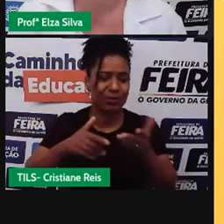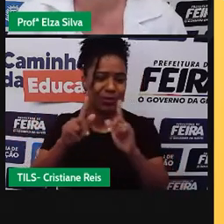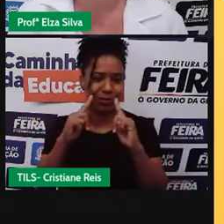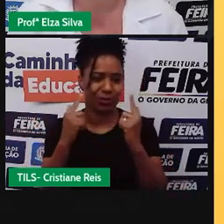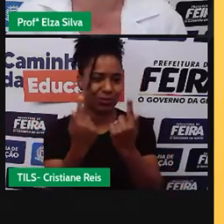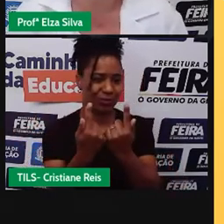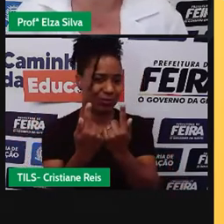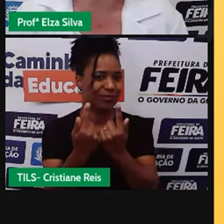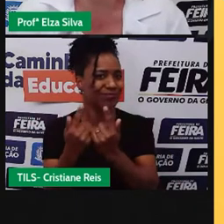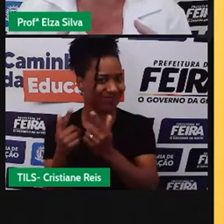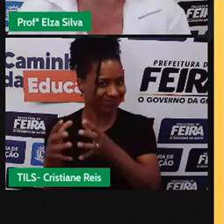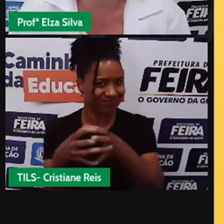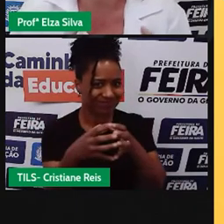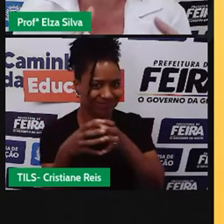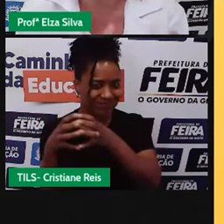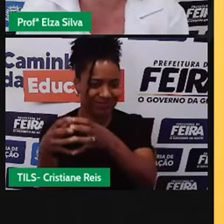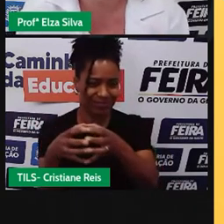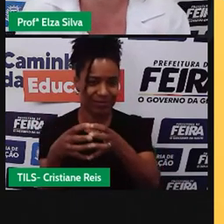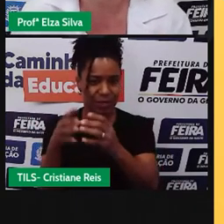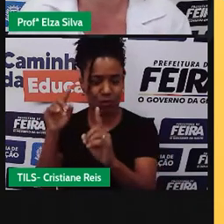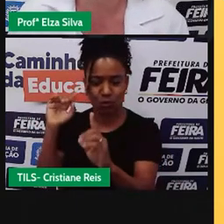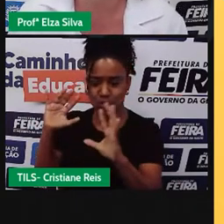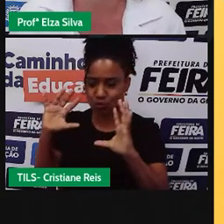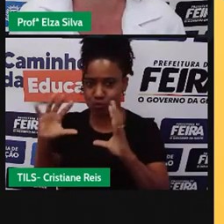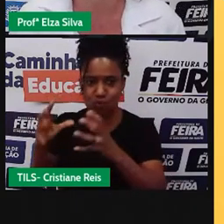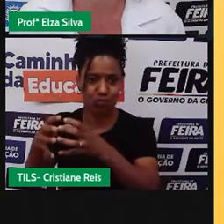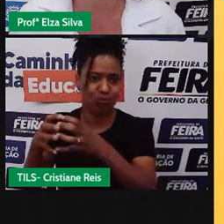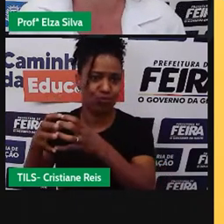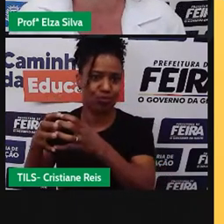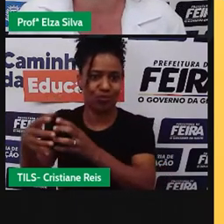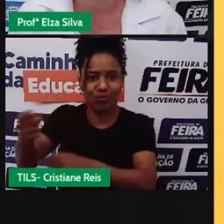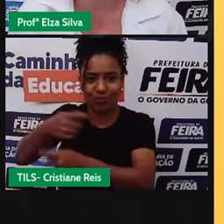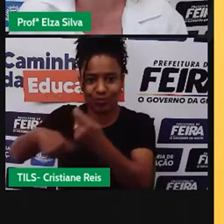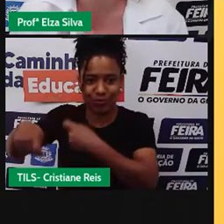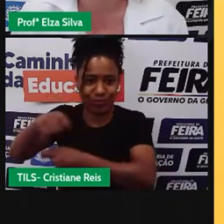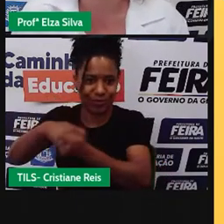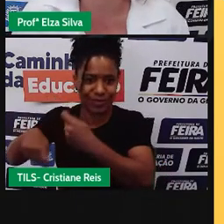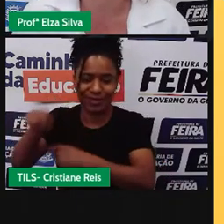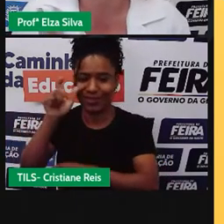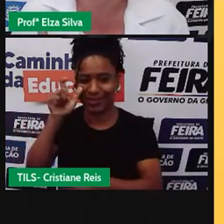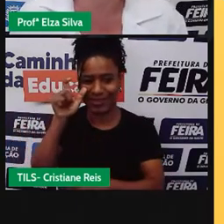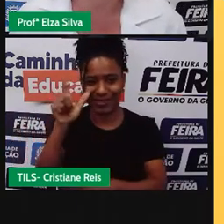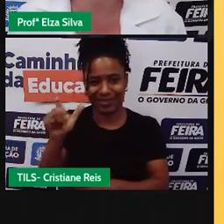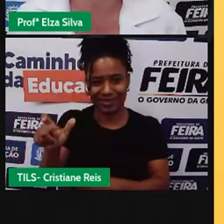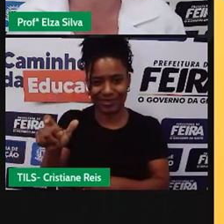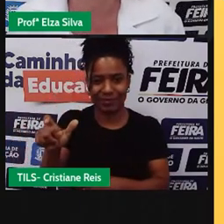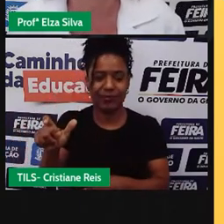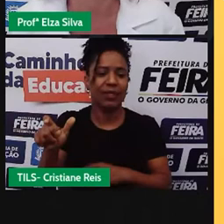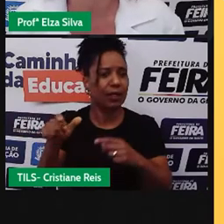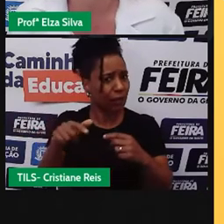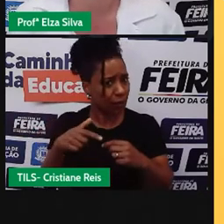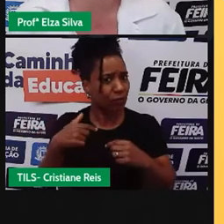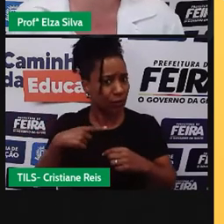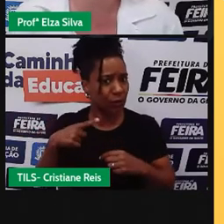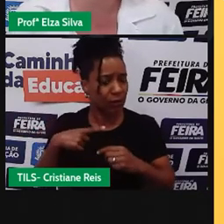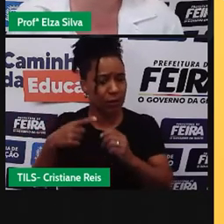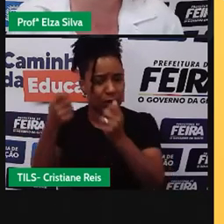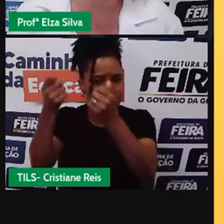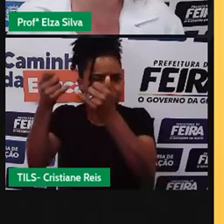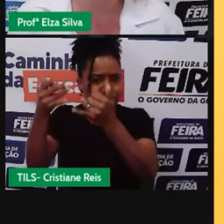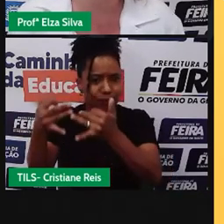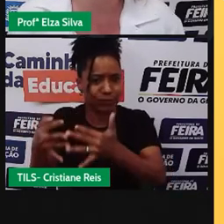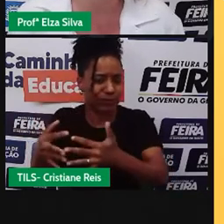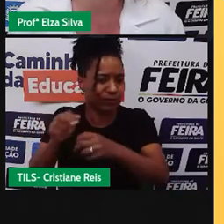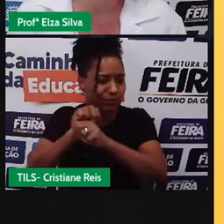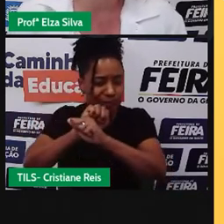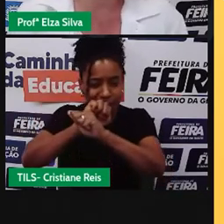grupo. Então, ele quer atingir este público específico. A linguagem é direta e clara, como eu já disse